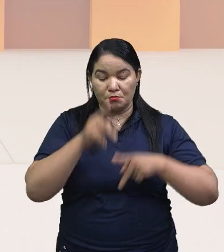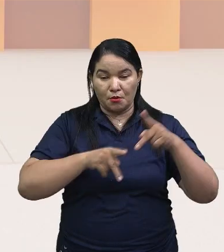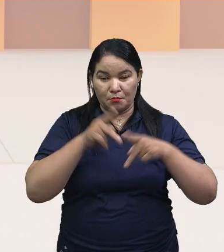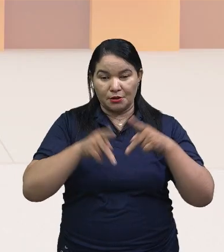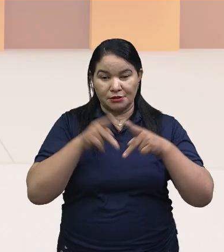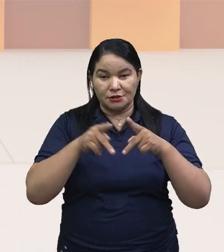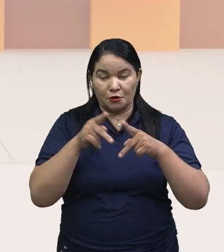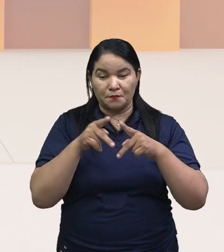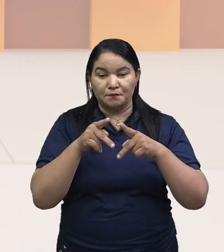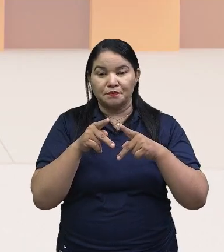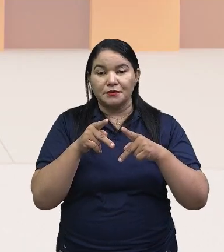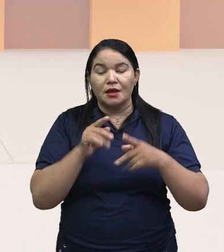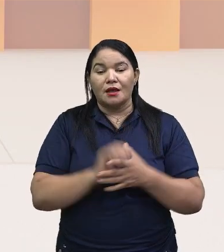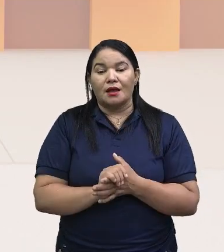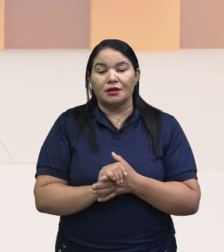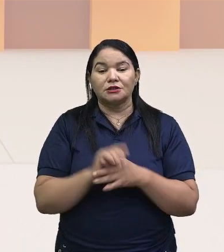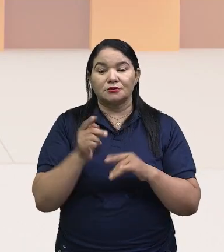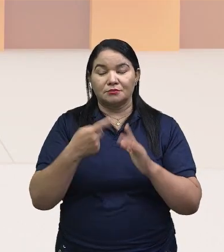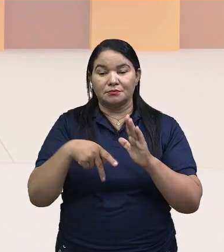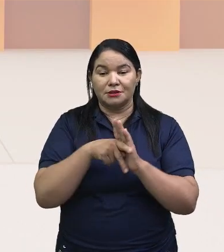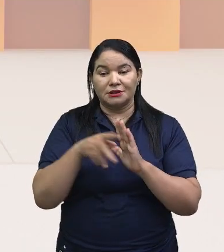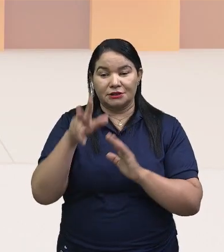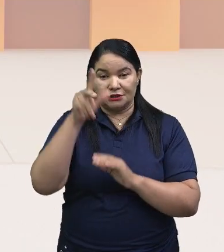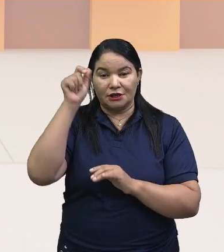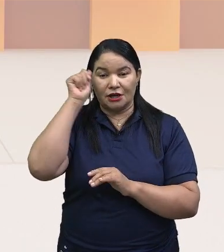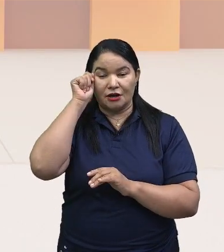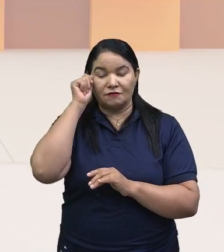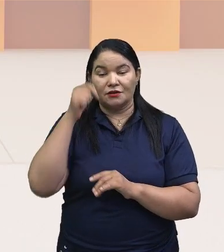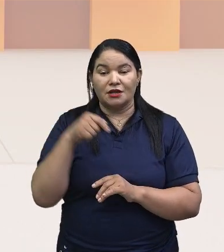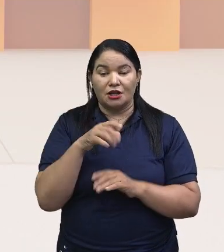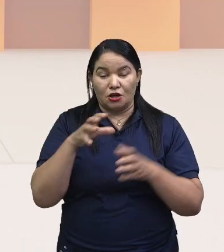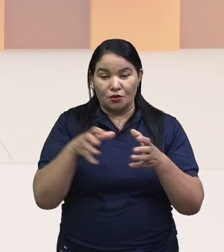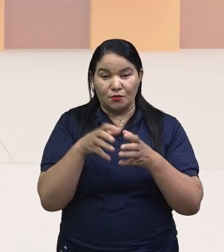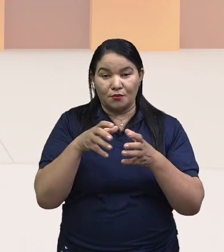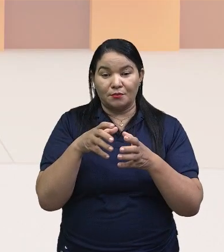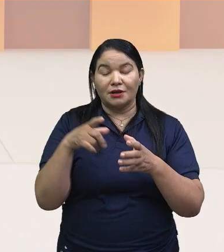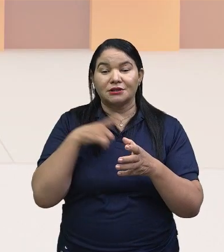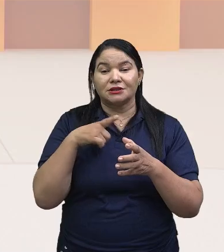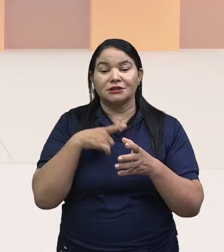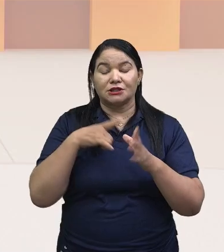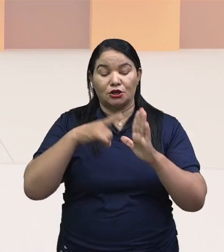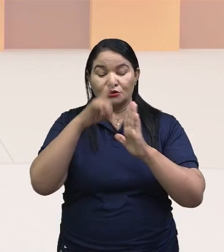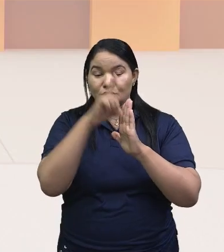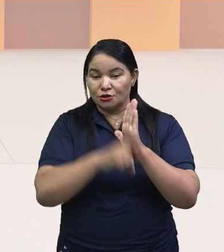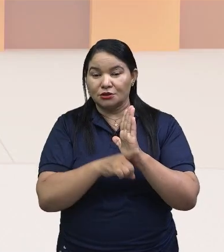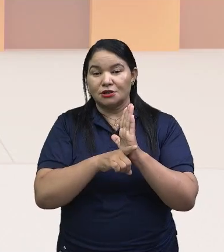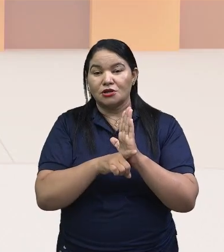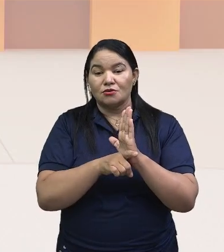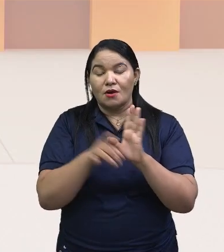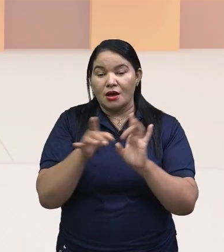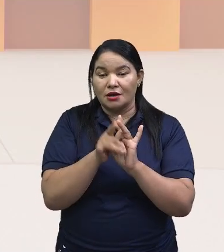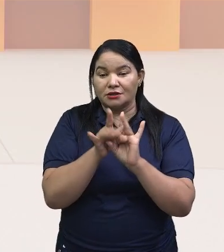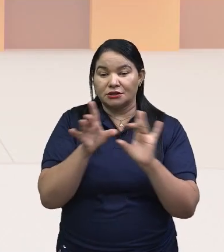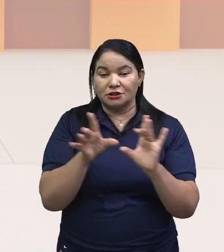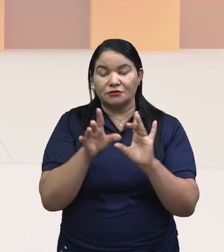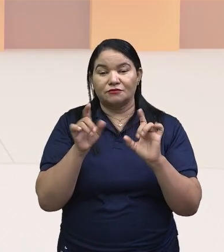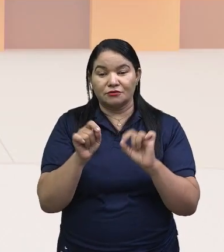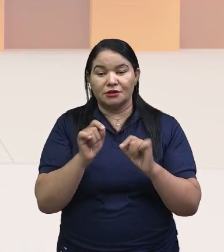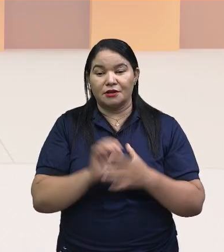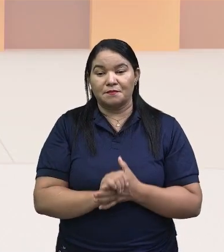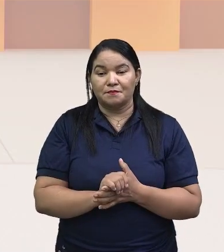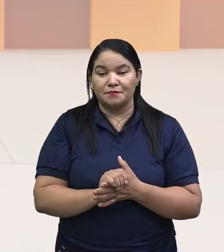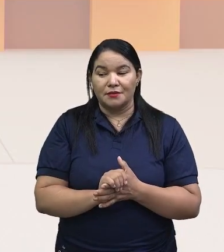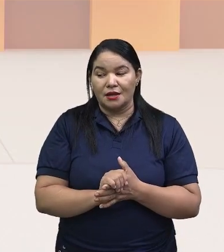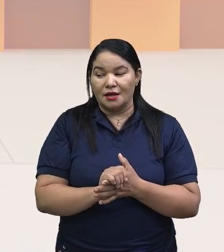de matriz africana, eles acabaram tendo o seu direito a cultuar as suas divindades,